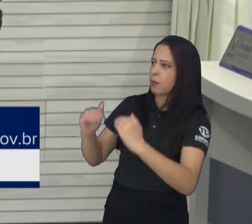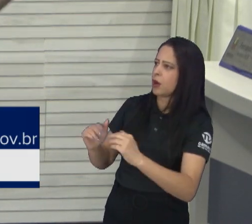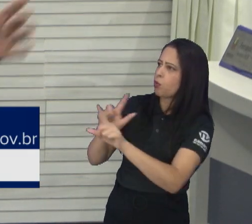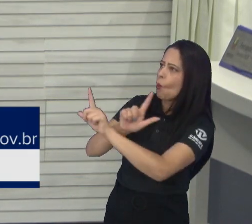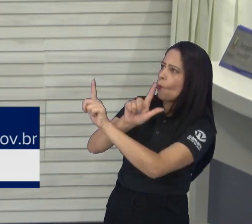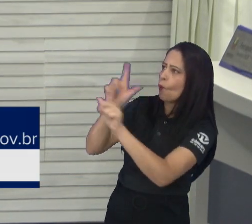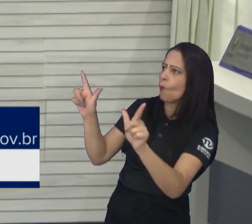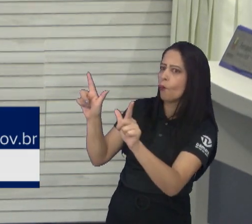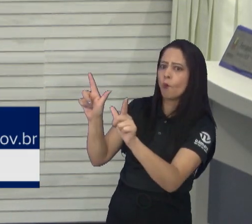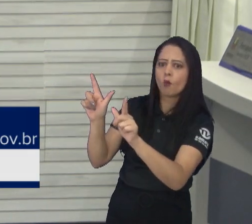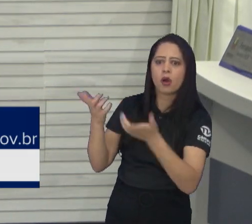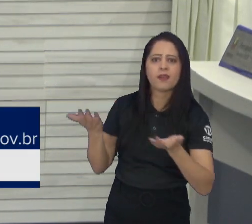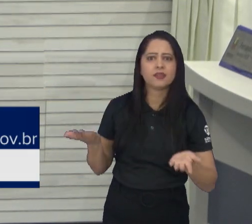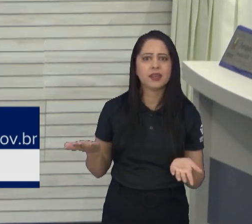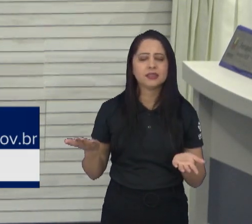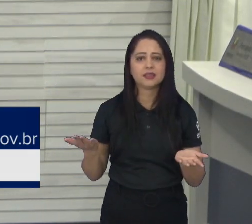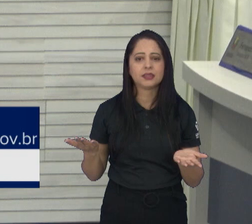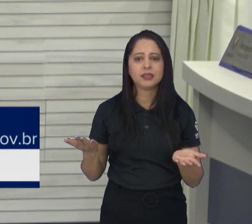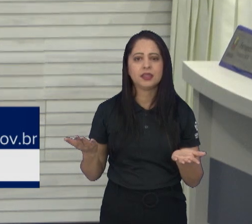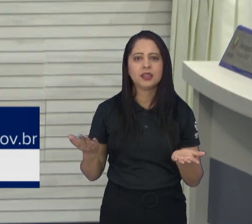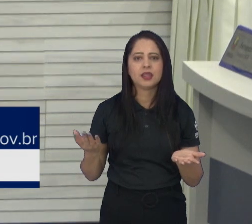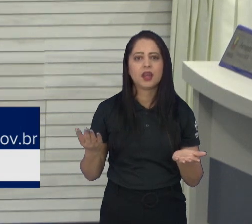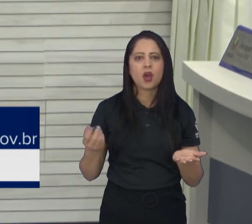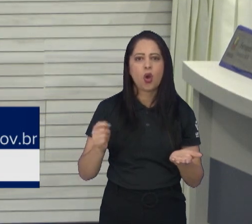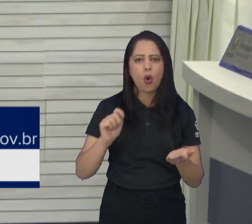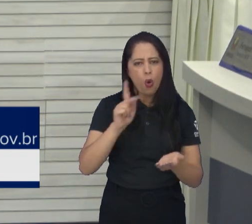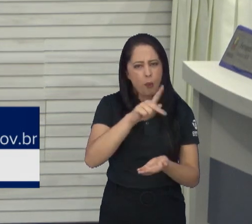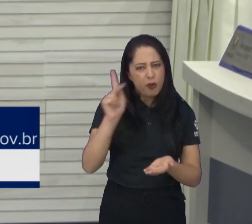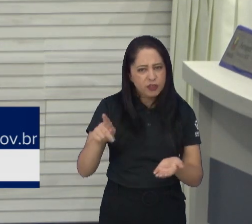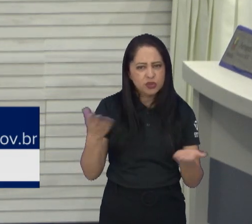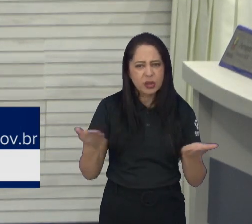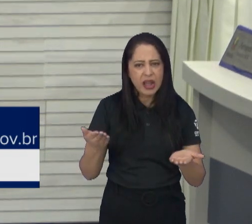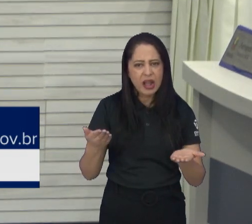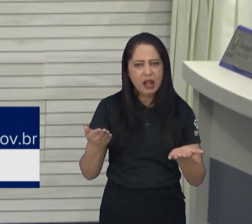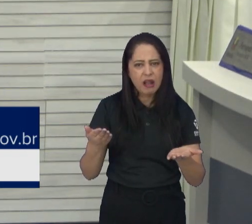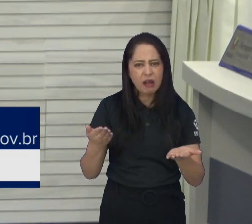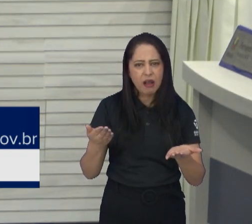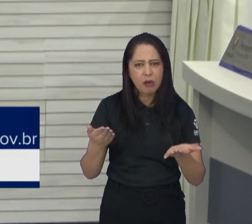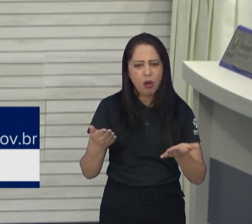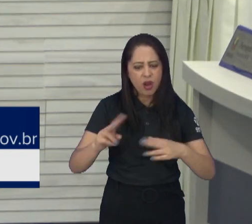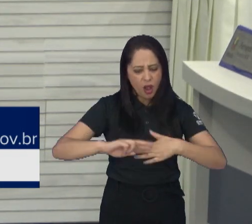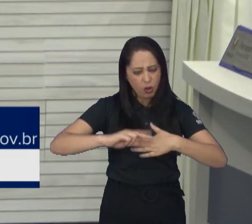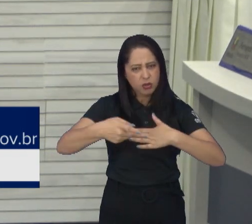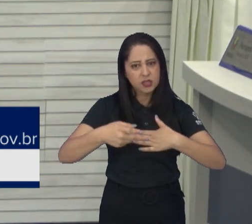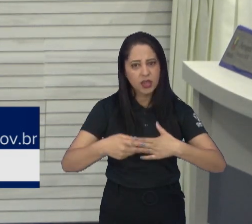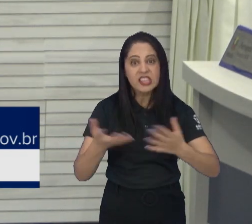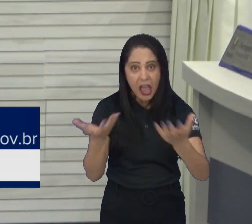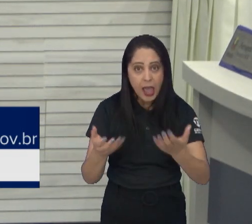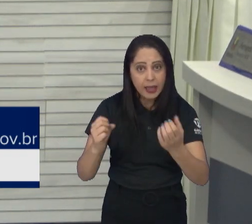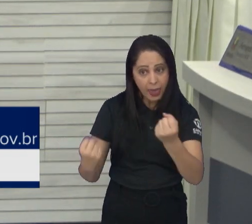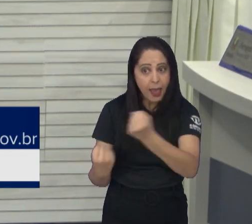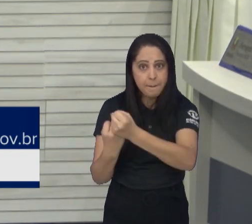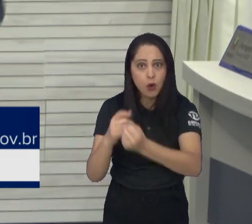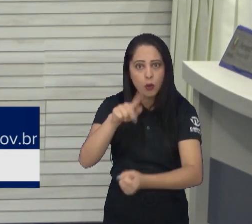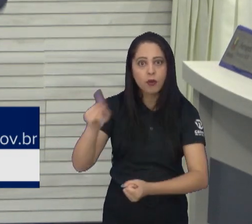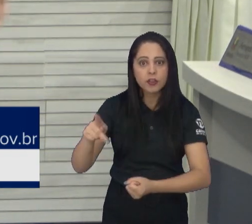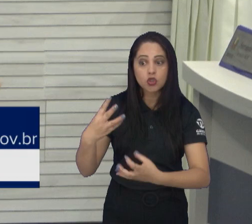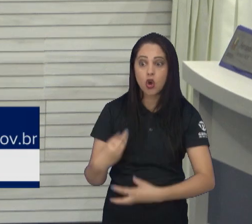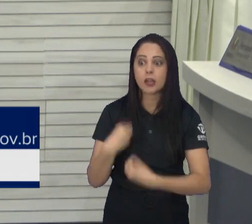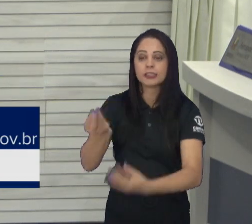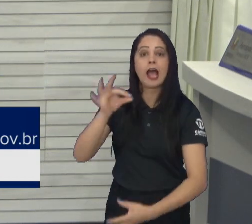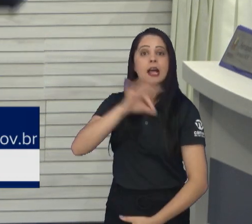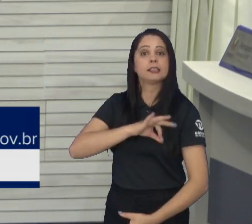Então, não é o professor que tem que pagar essa conta, não. E se quiser mesmo apoiar o professor, dá salário para professor. Quer